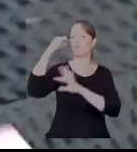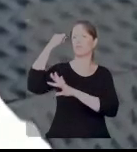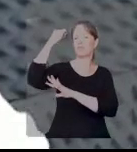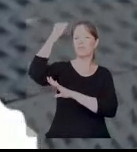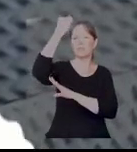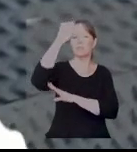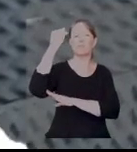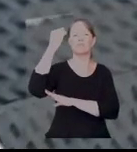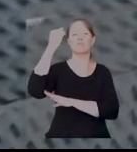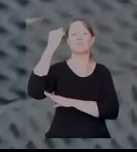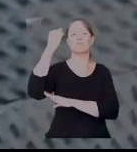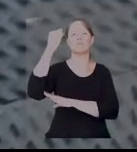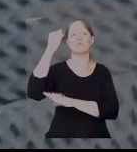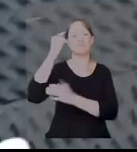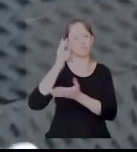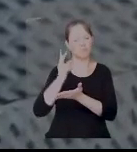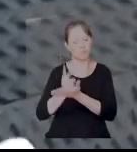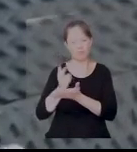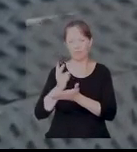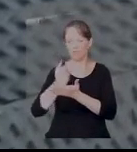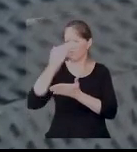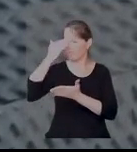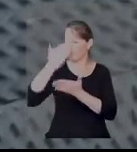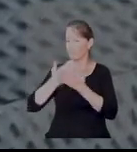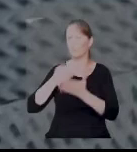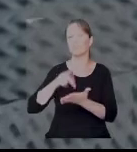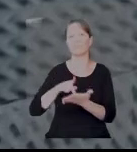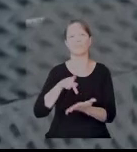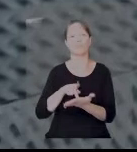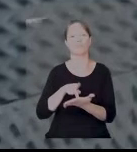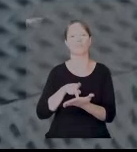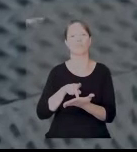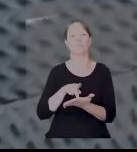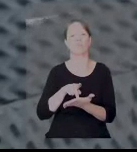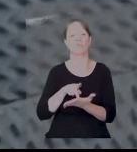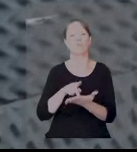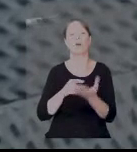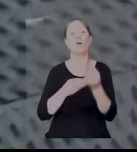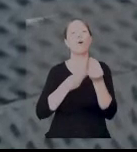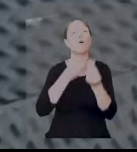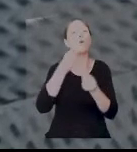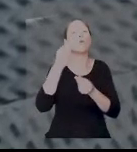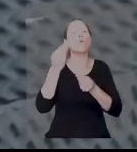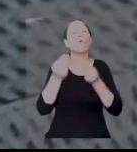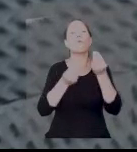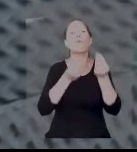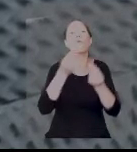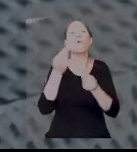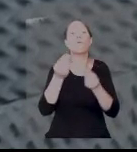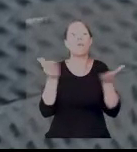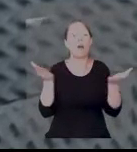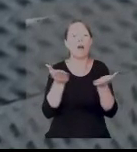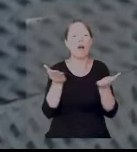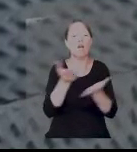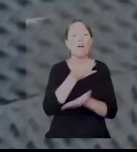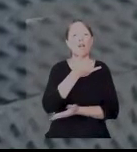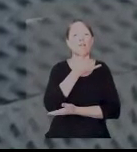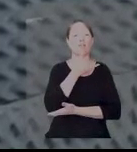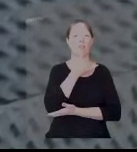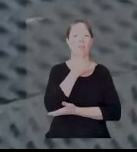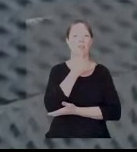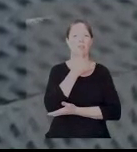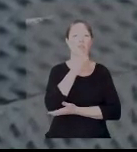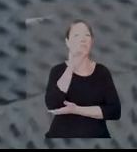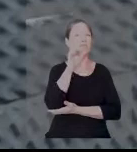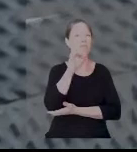salvou, santificou e conservou na fé verdadeira. Como poderíamos deixar de estar alegres